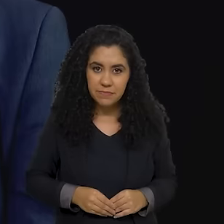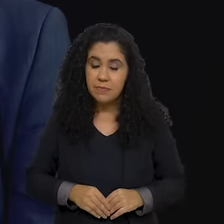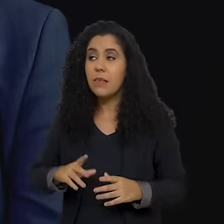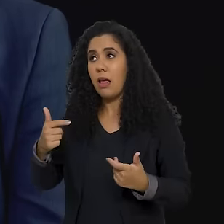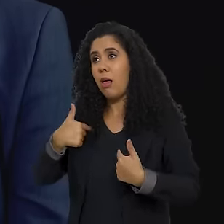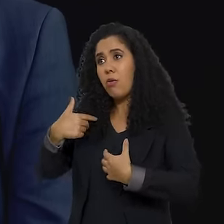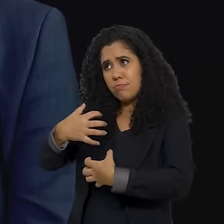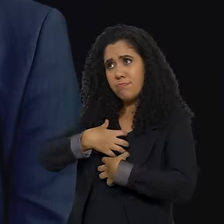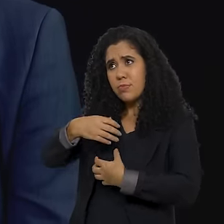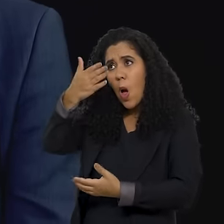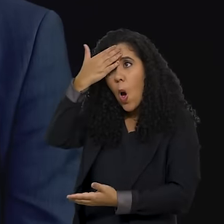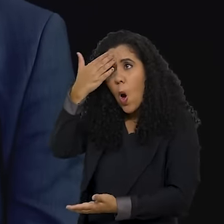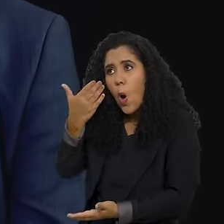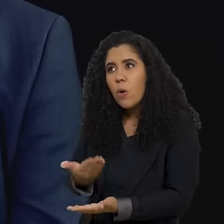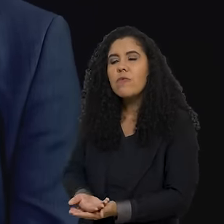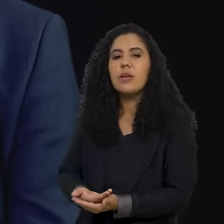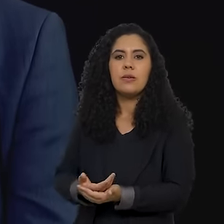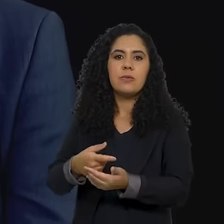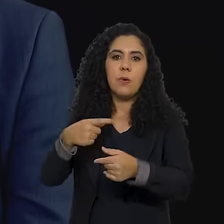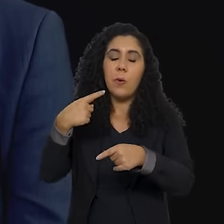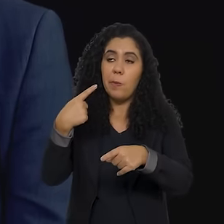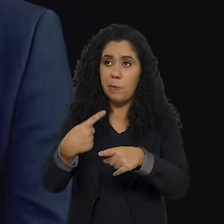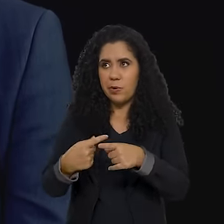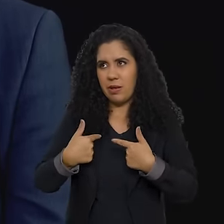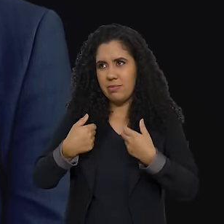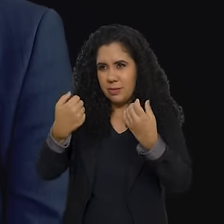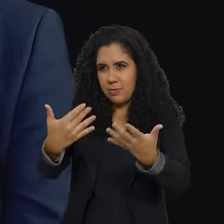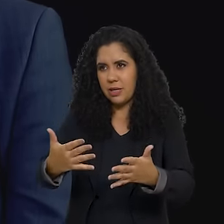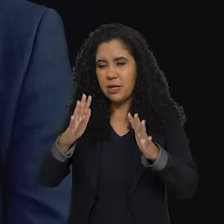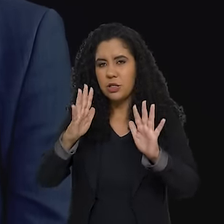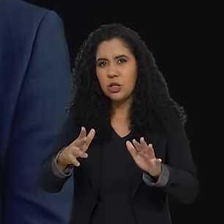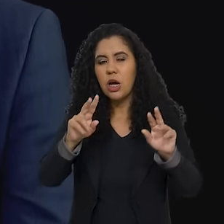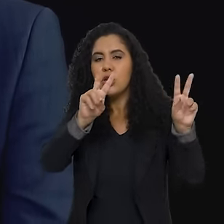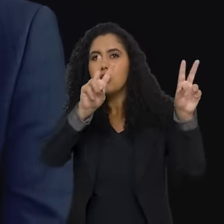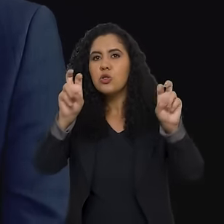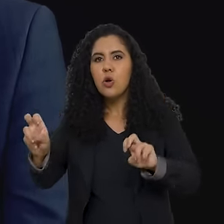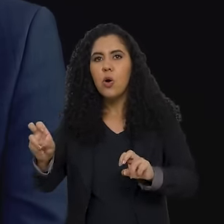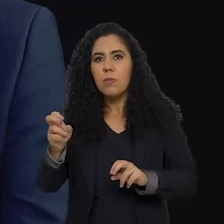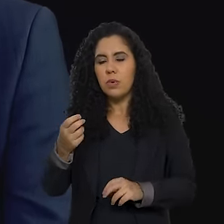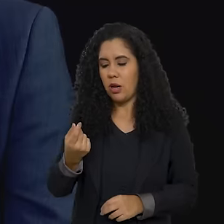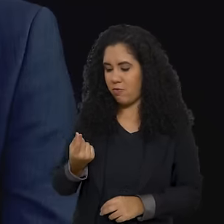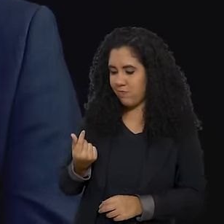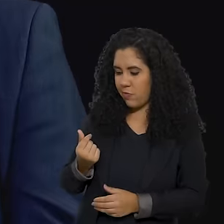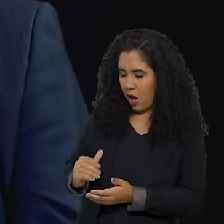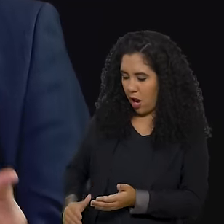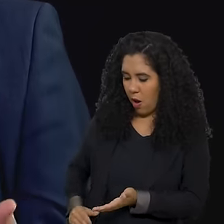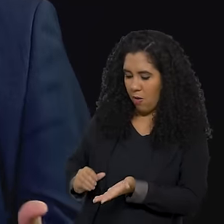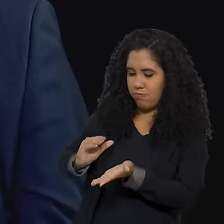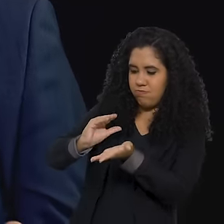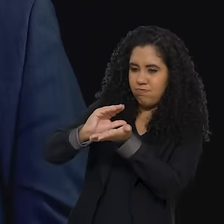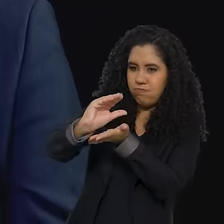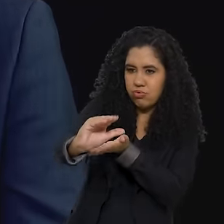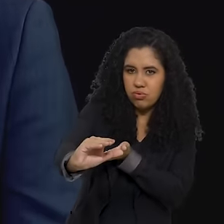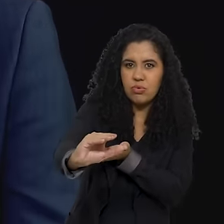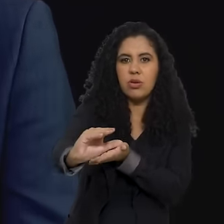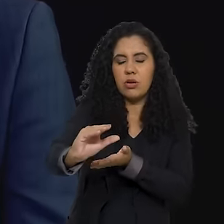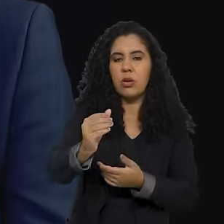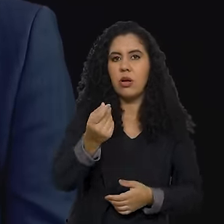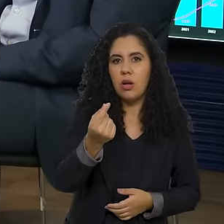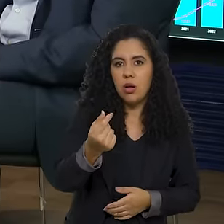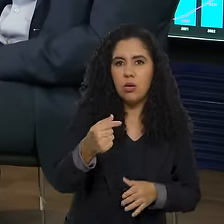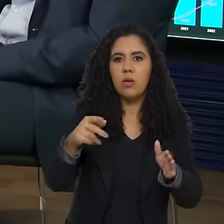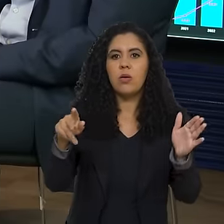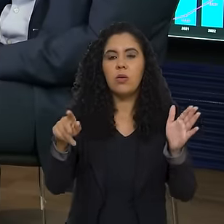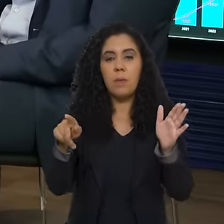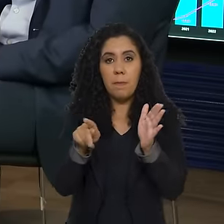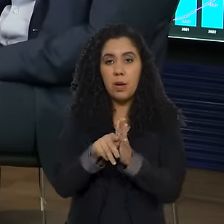próximo? Olha, eu estou muito confiante, porque, como eu disse, os números de desembolso dos